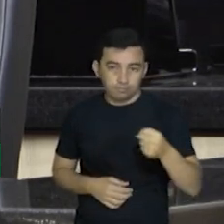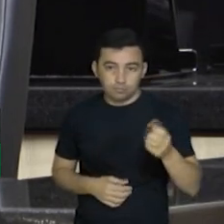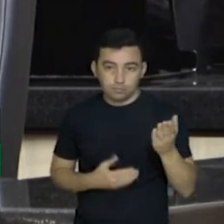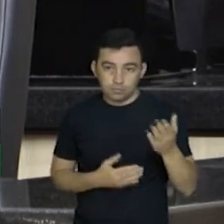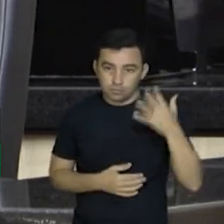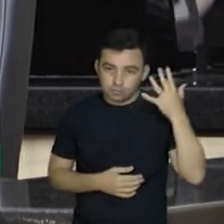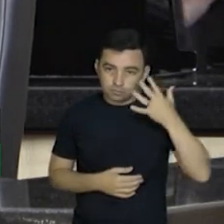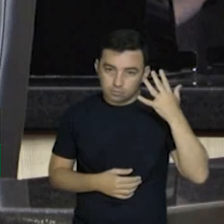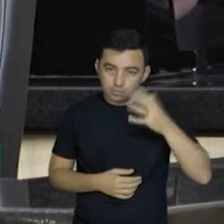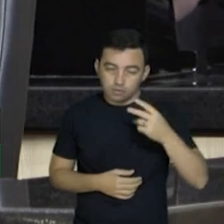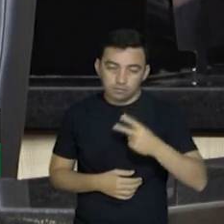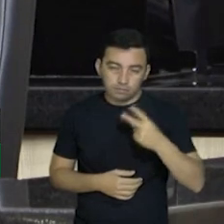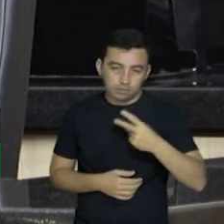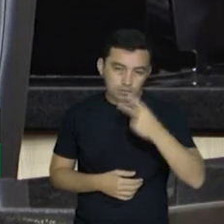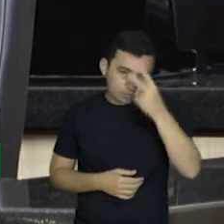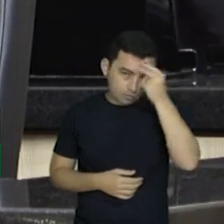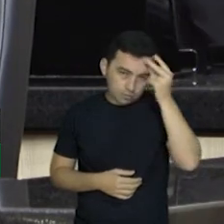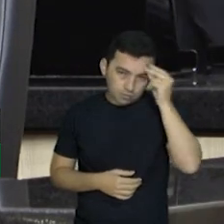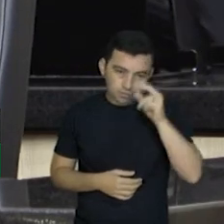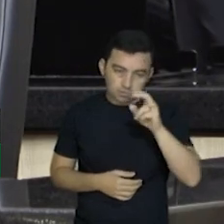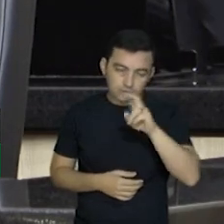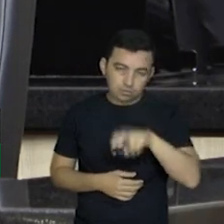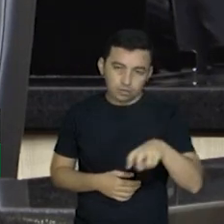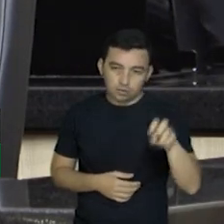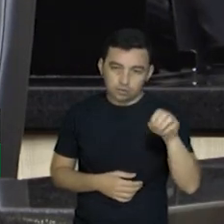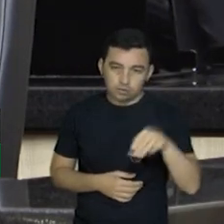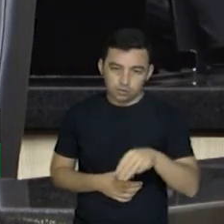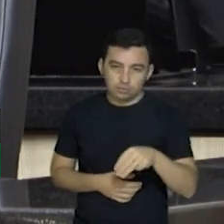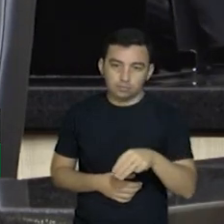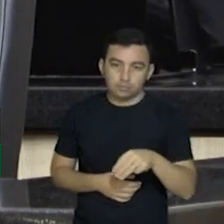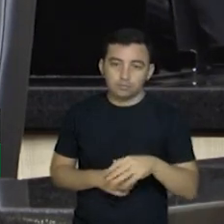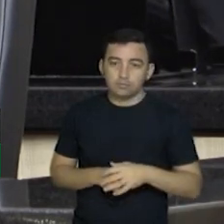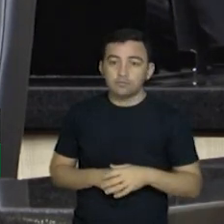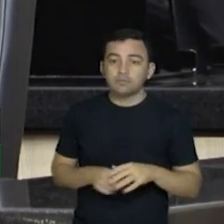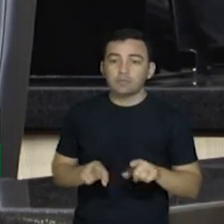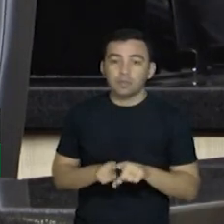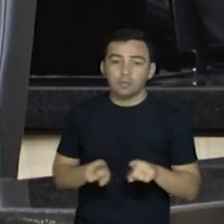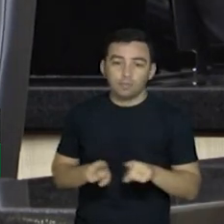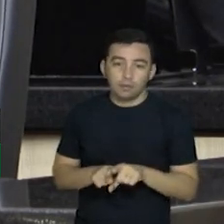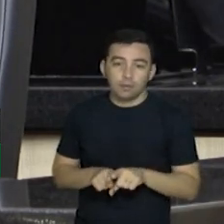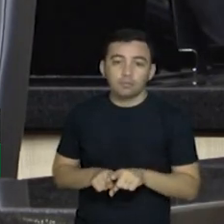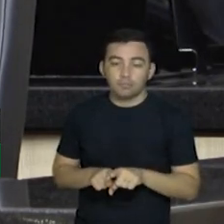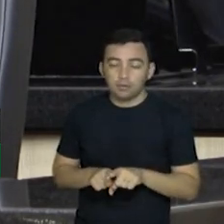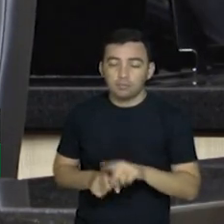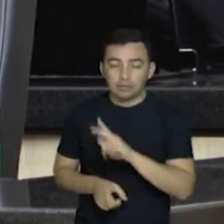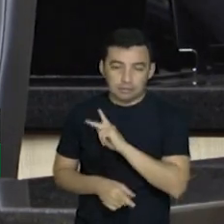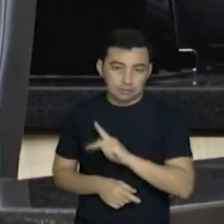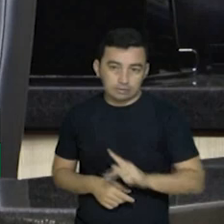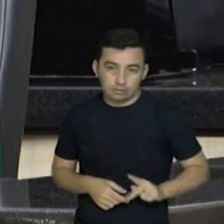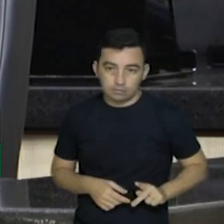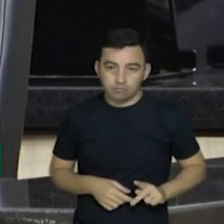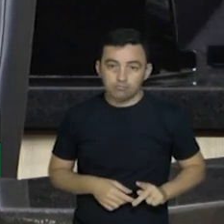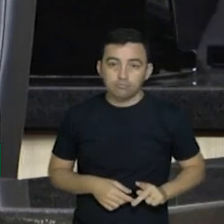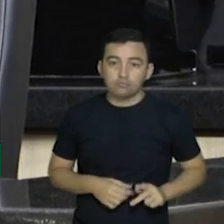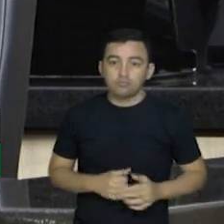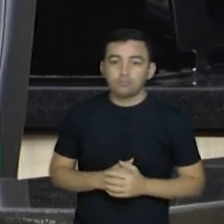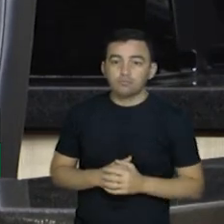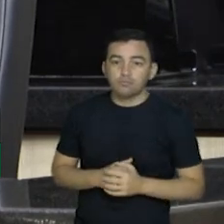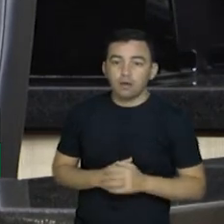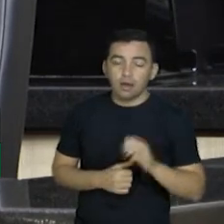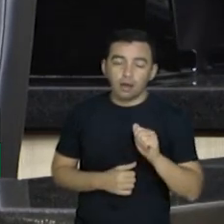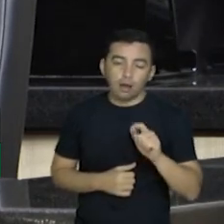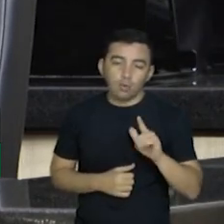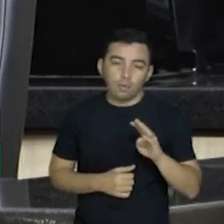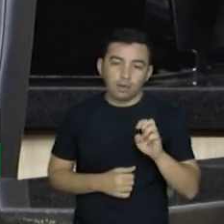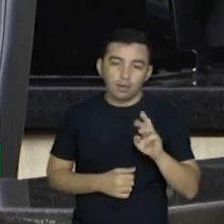município de Xaxim Everaldo sorgatto juntamente com o presidente da expochiin senhor Alberto gessie acompanhados